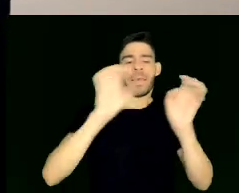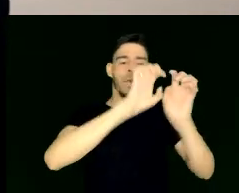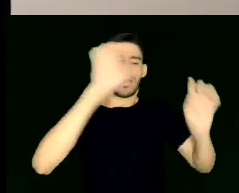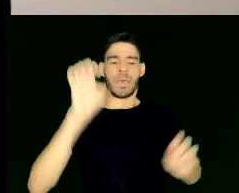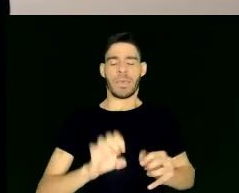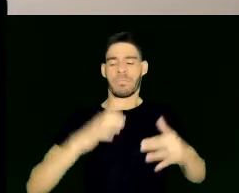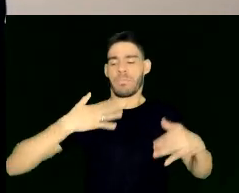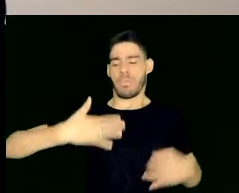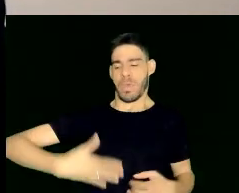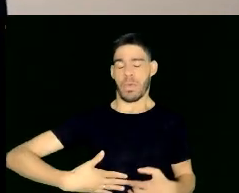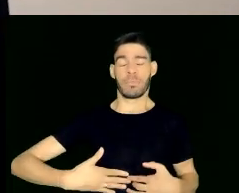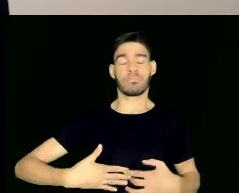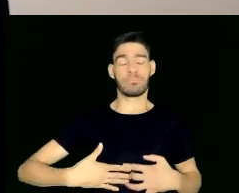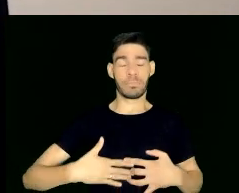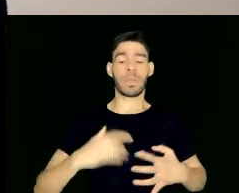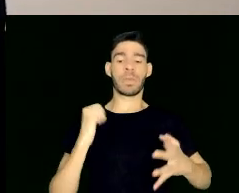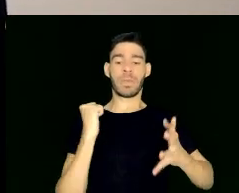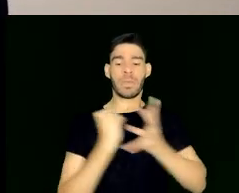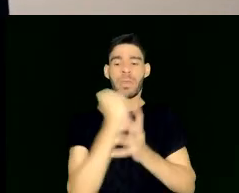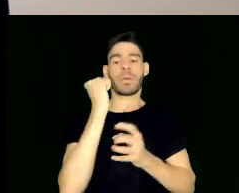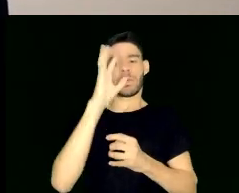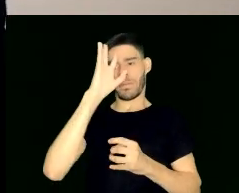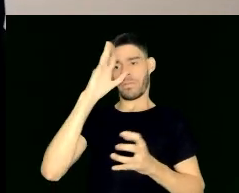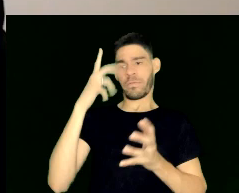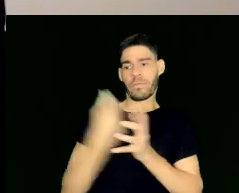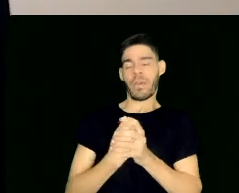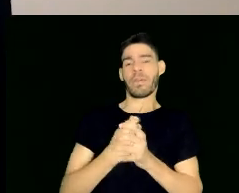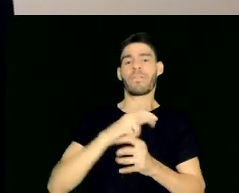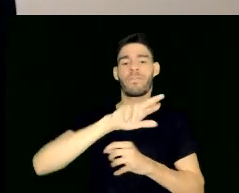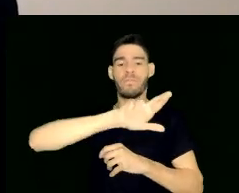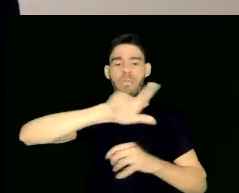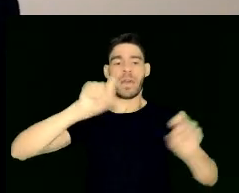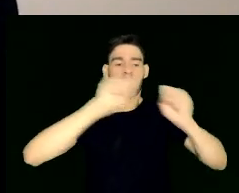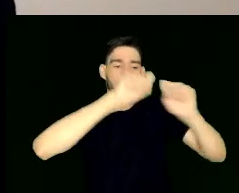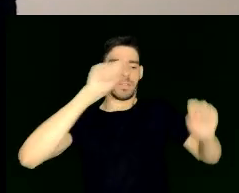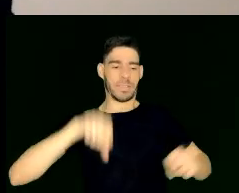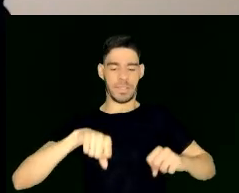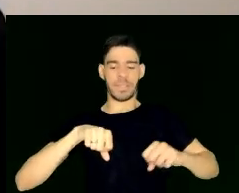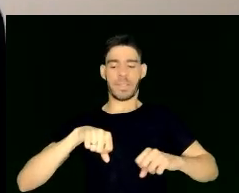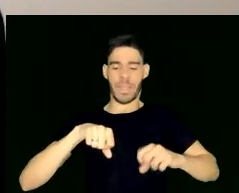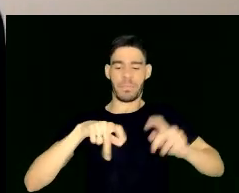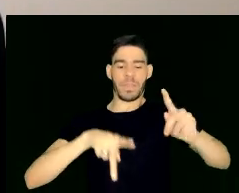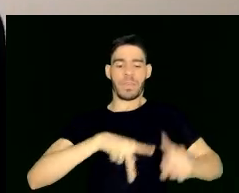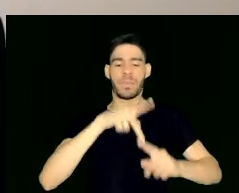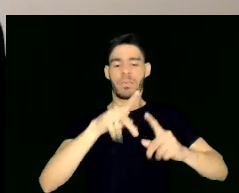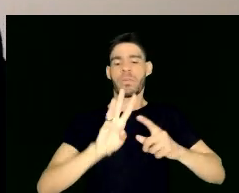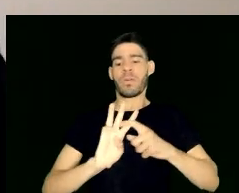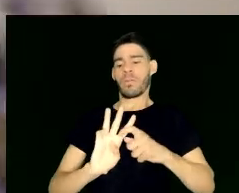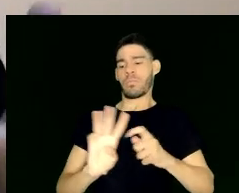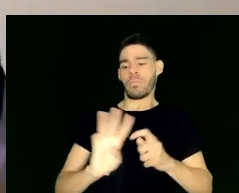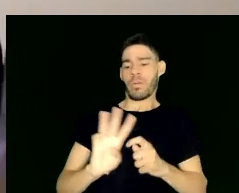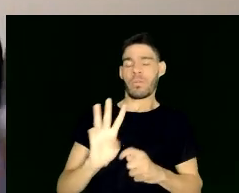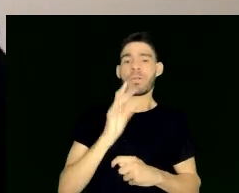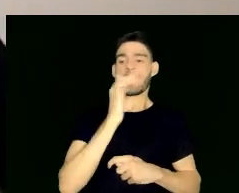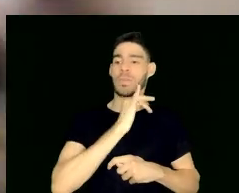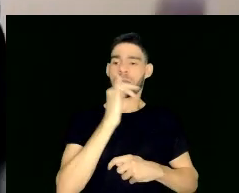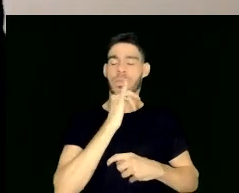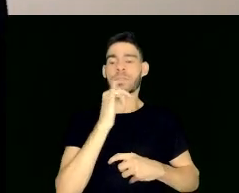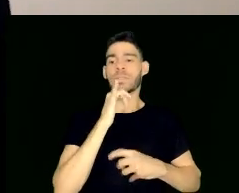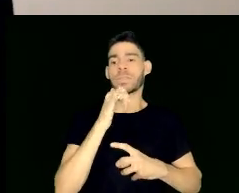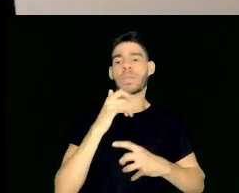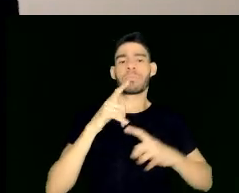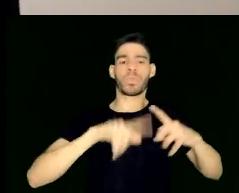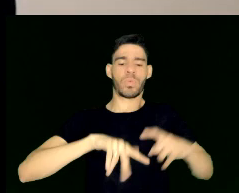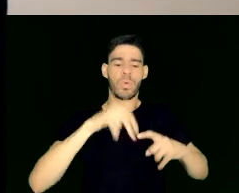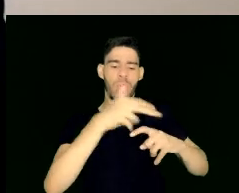estrutura comunal, que inclusive é reconhecida em várias decisões pelo sistema interamericano, desses povos indígenas. Por exemplo, eles dividem